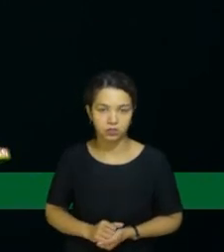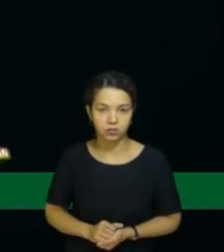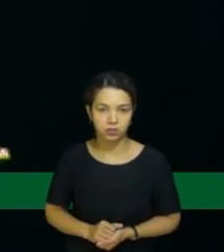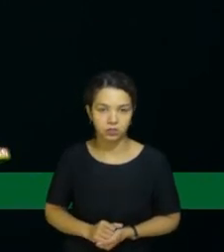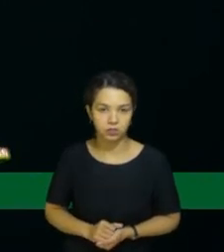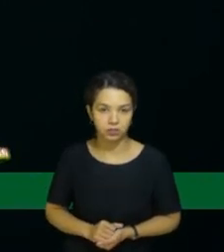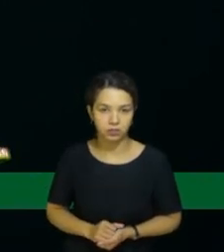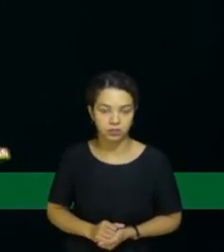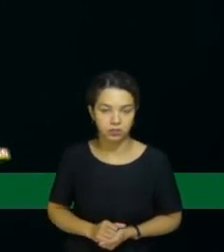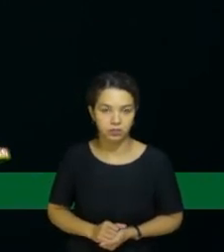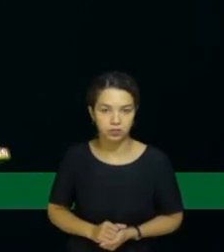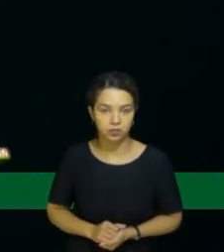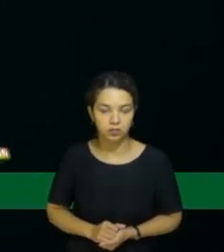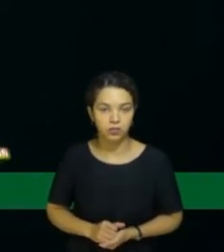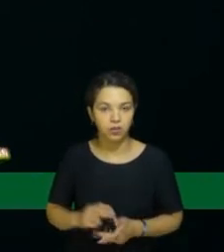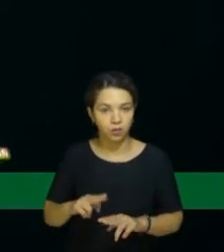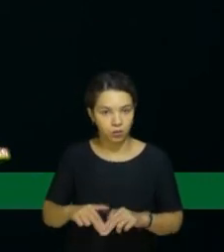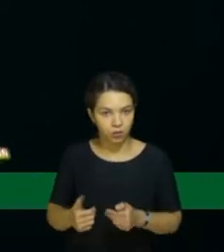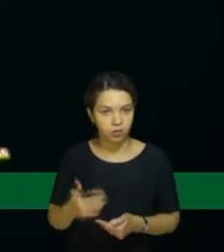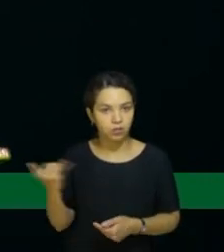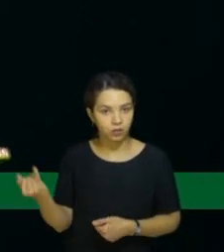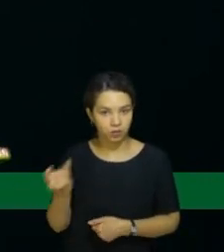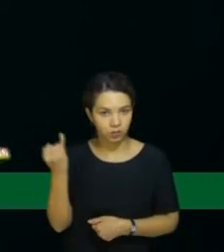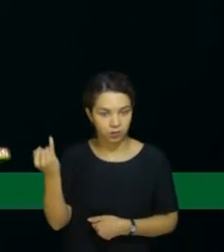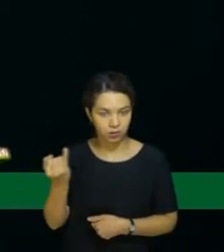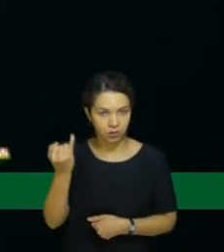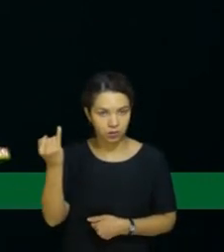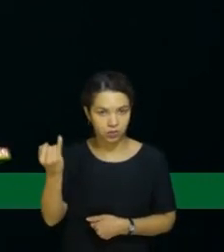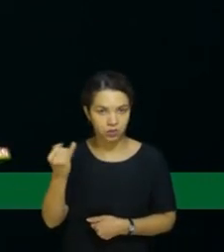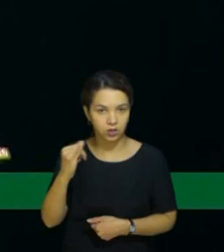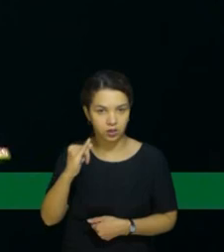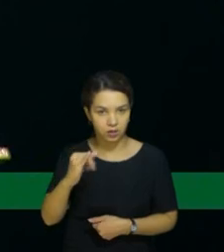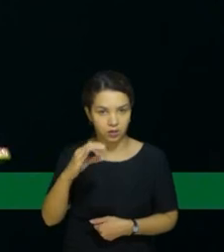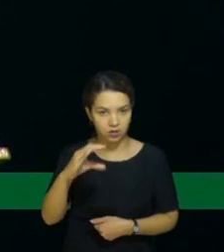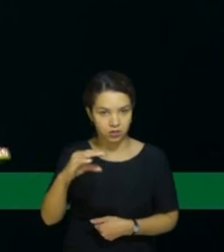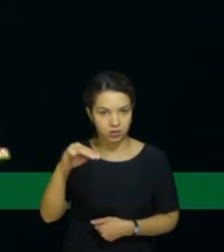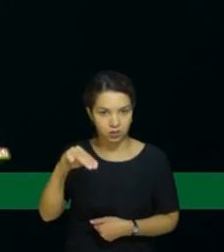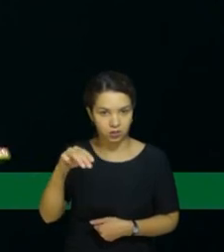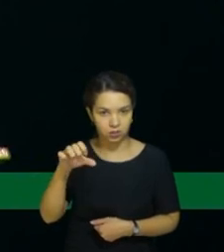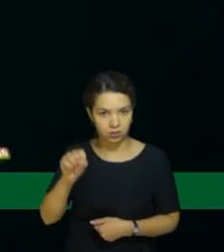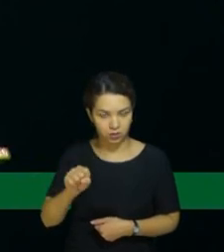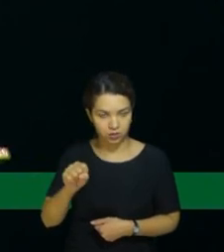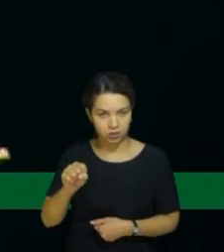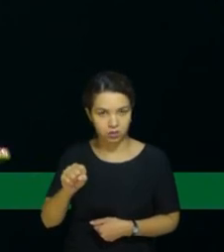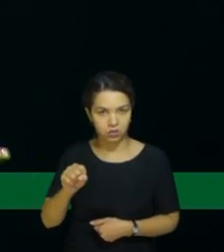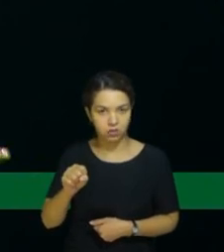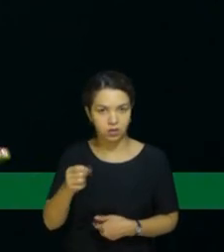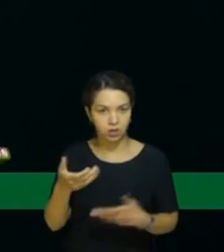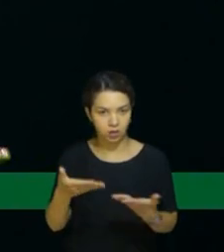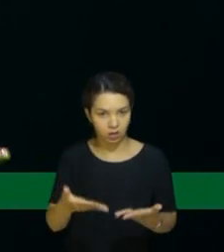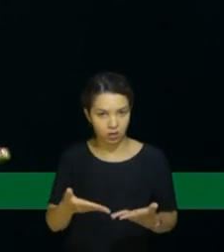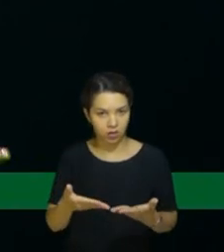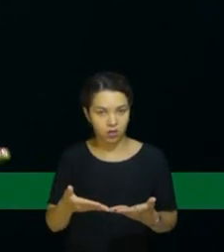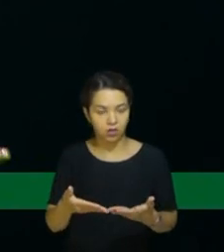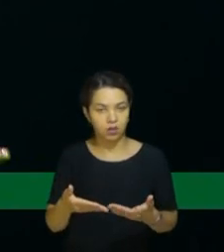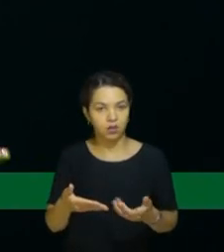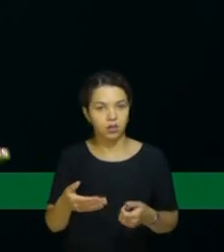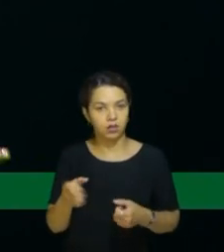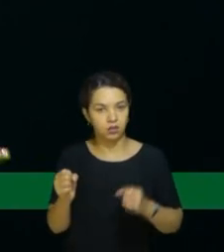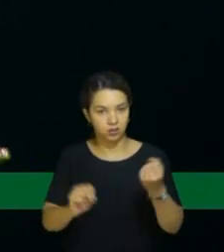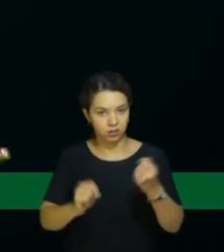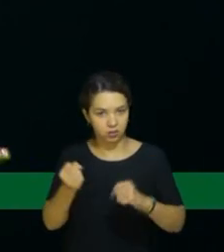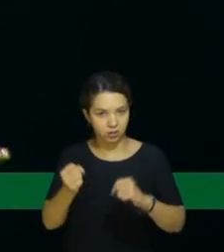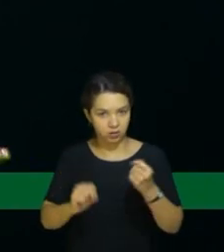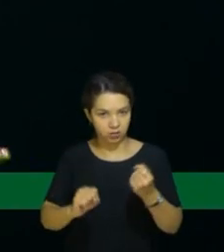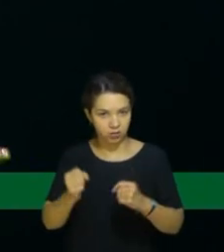produção é importante realçar que a exigência do SMS para as microcervejarias corroe suas chances de investimento